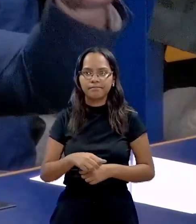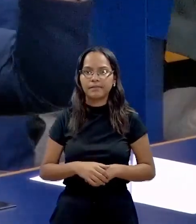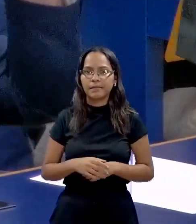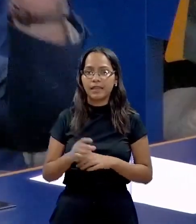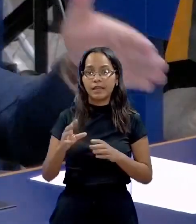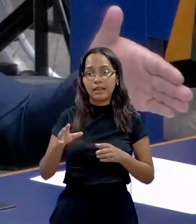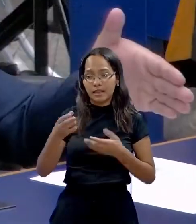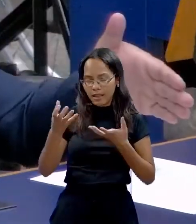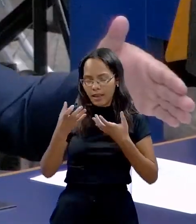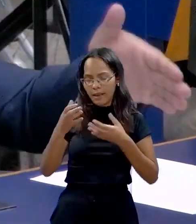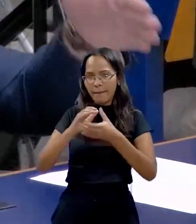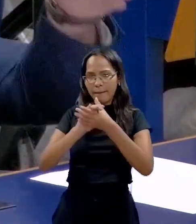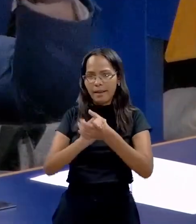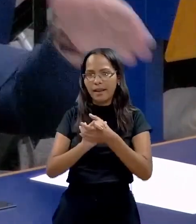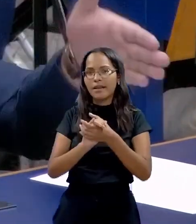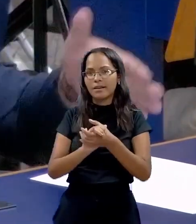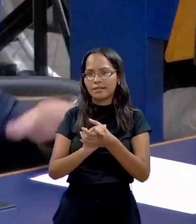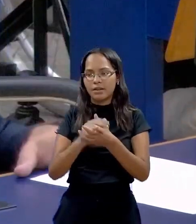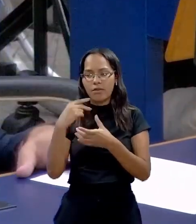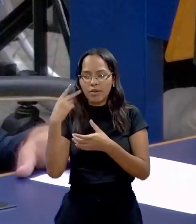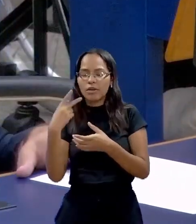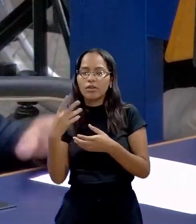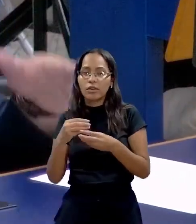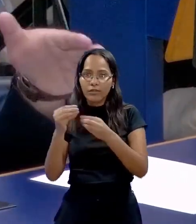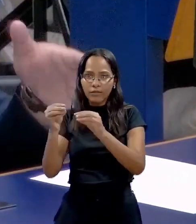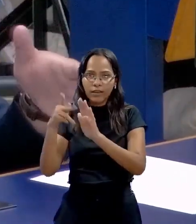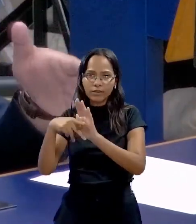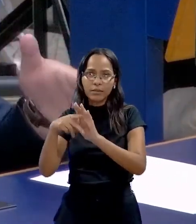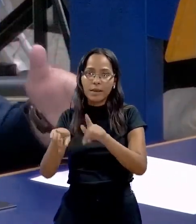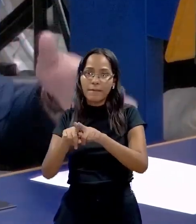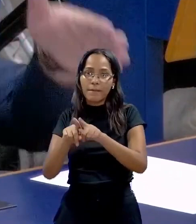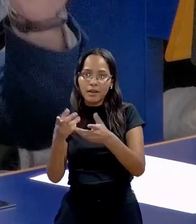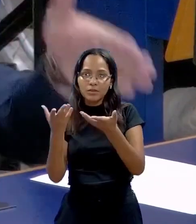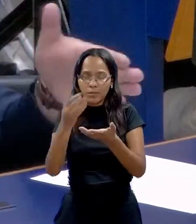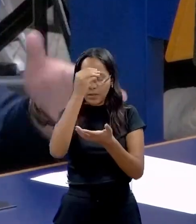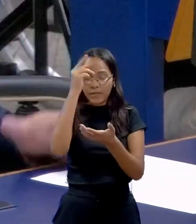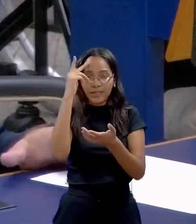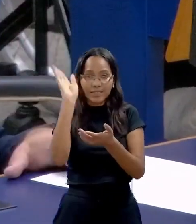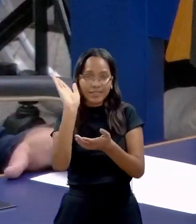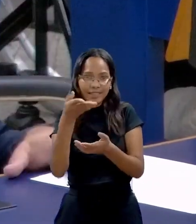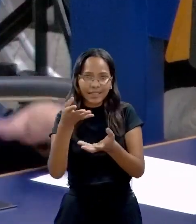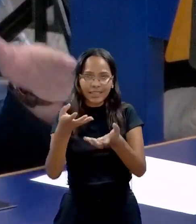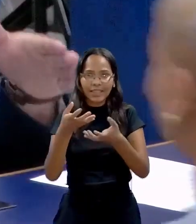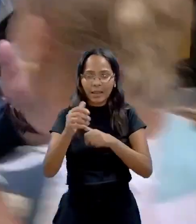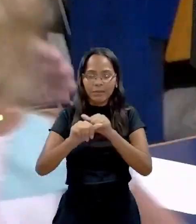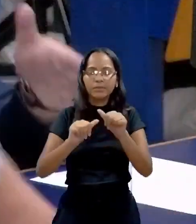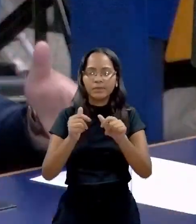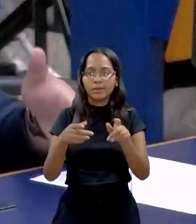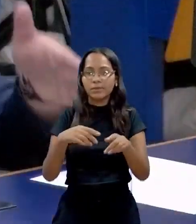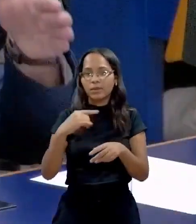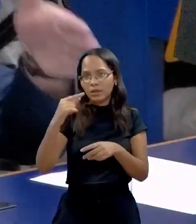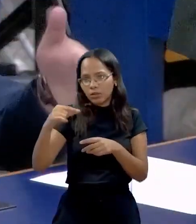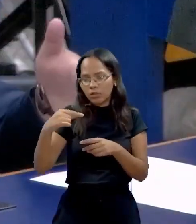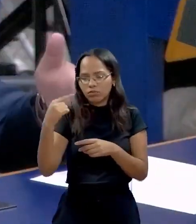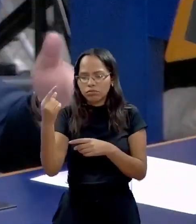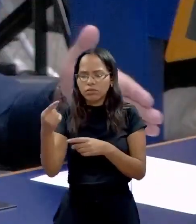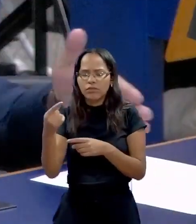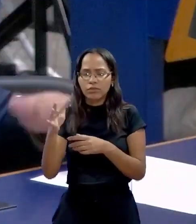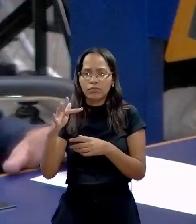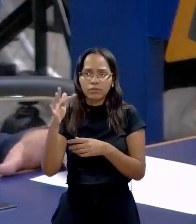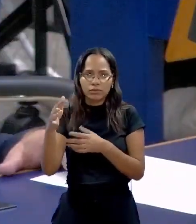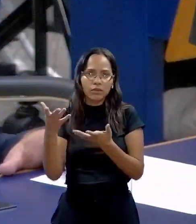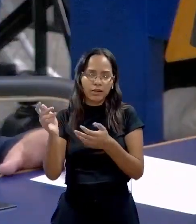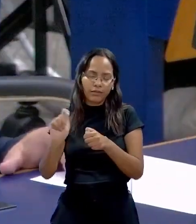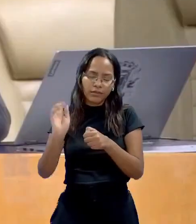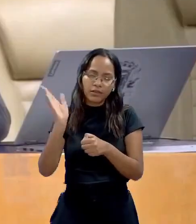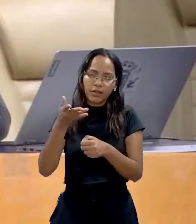também o prefeito que está tendo a sensibilidade já de buscar a solução, diz que nos próximos dias, presidente, já vai anunciar essa solução. Muito